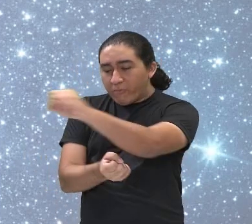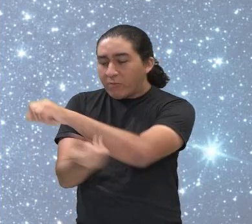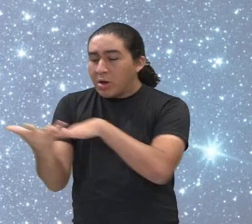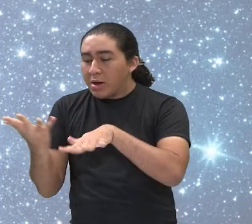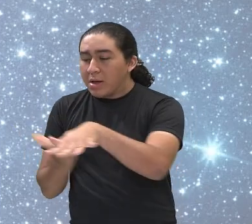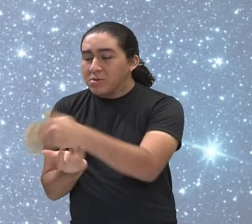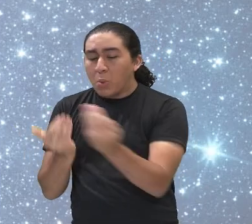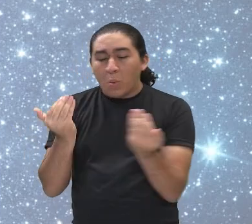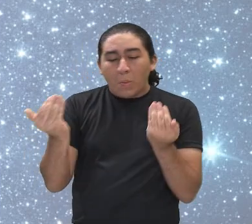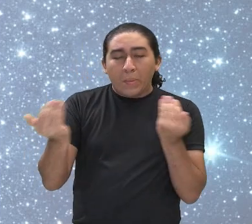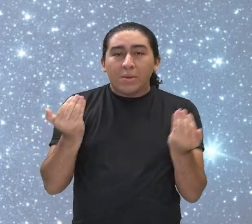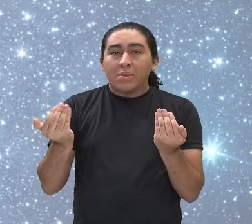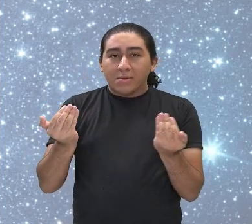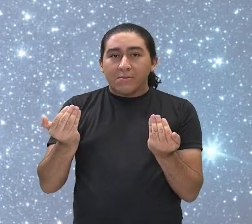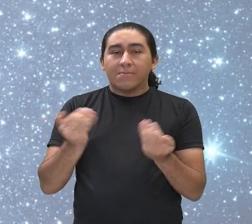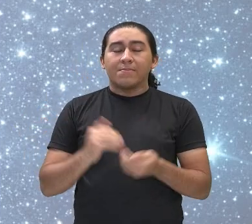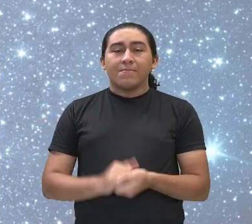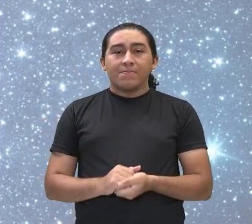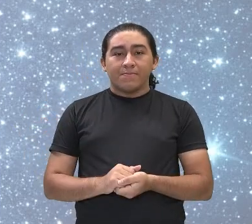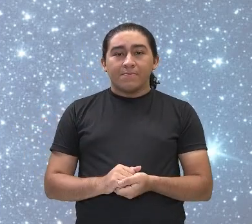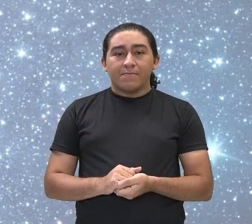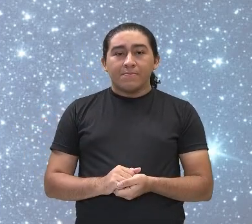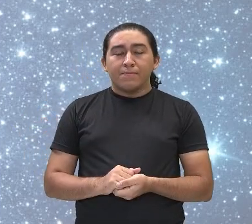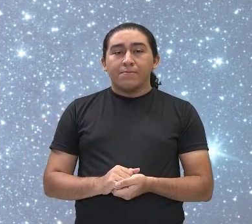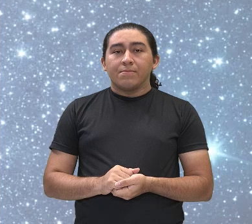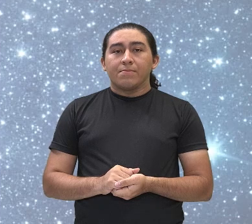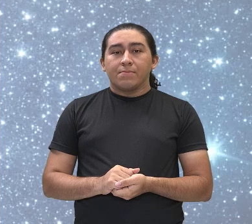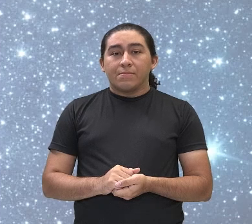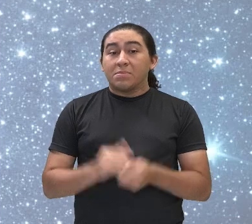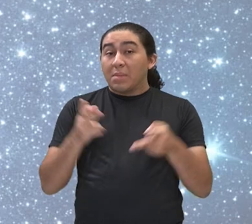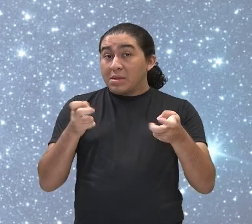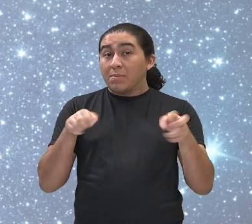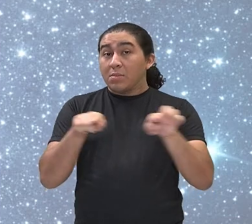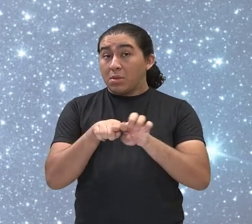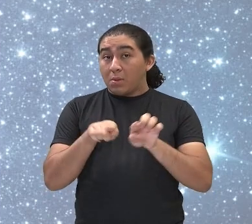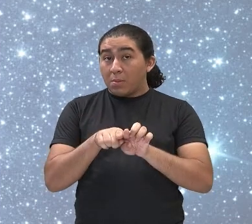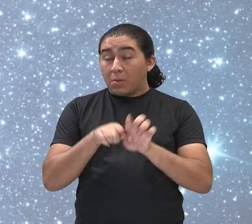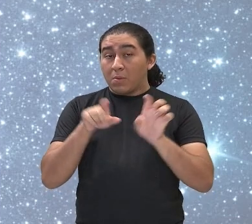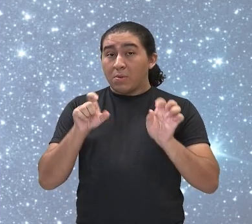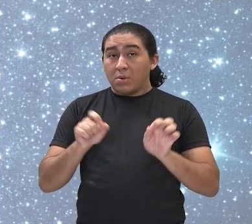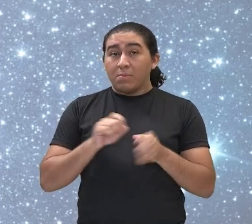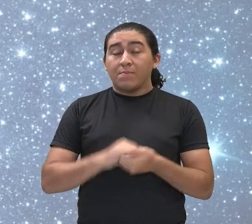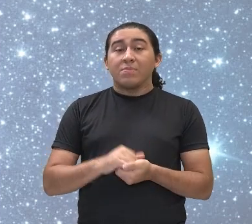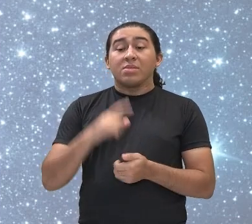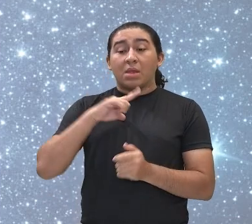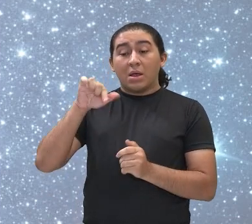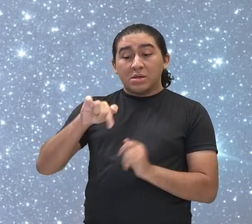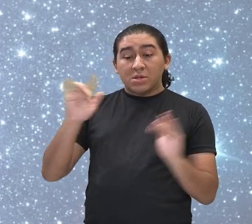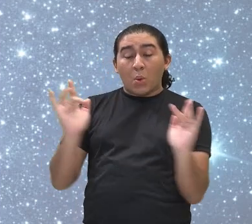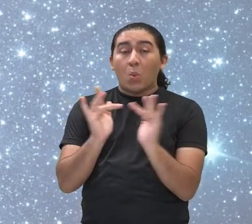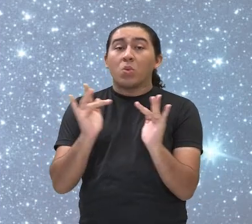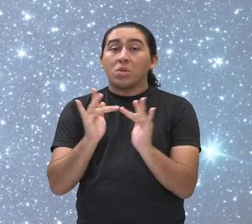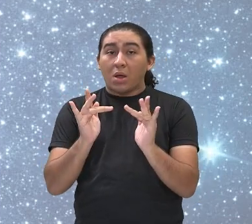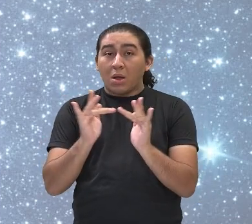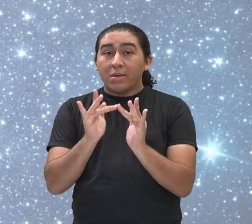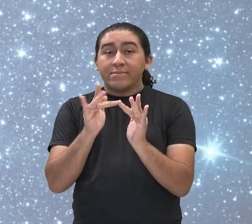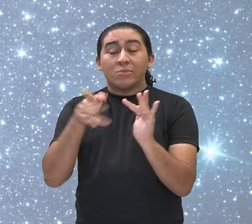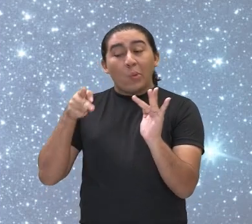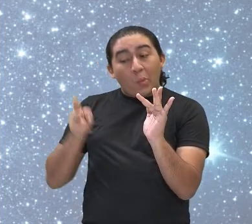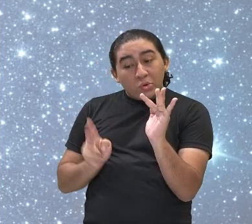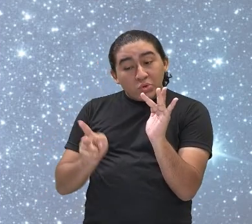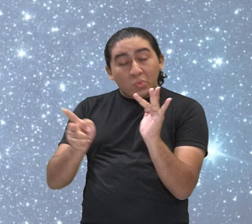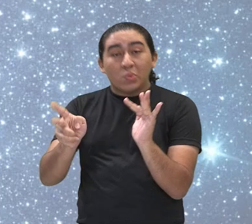assim também que existe a questão dessa conexão que ressoa. Vamos